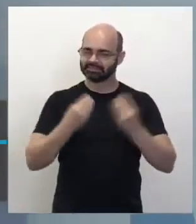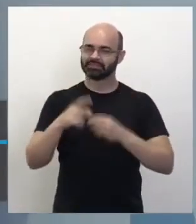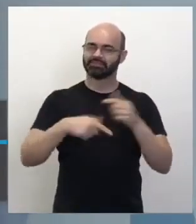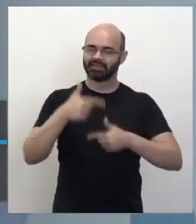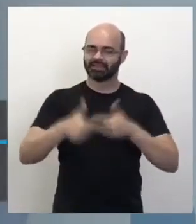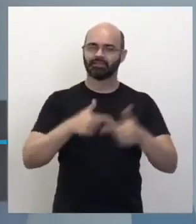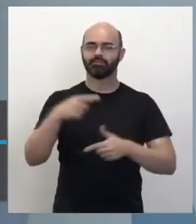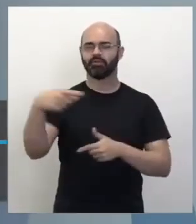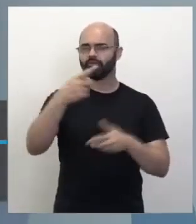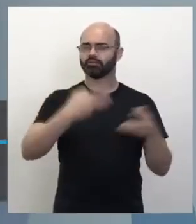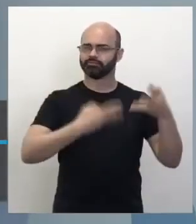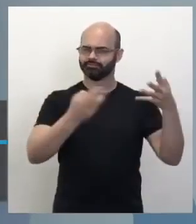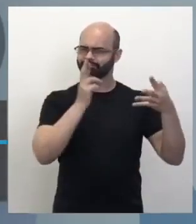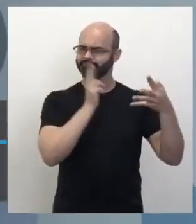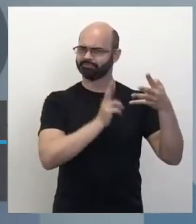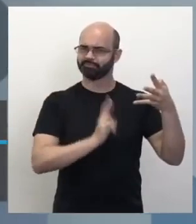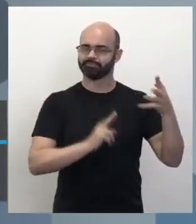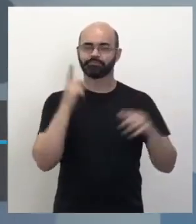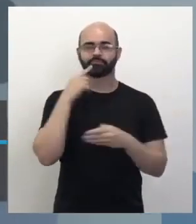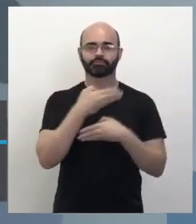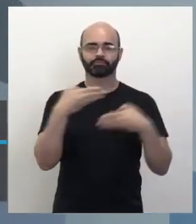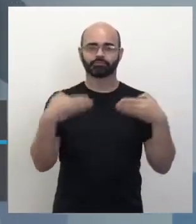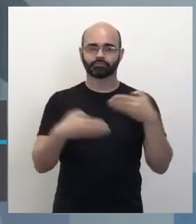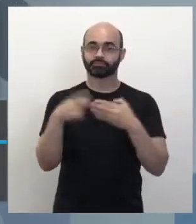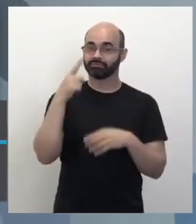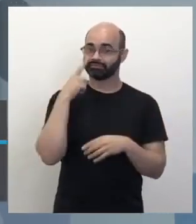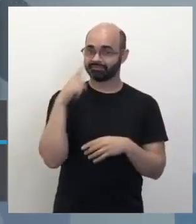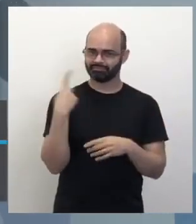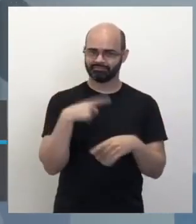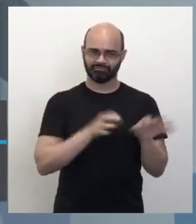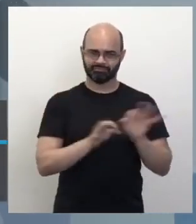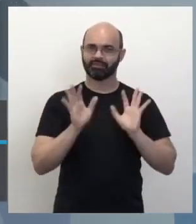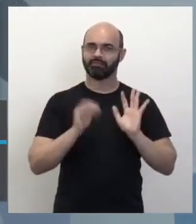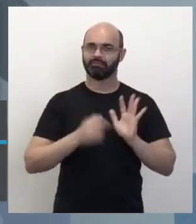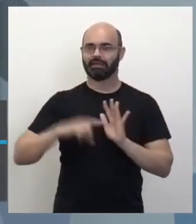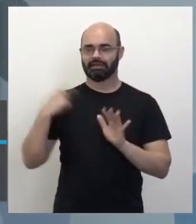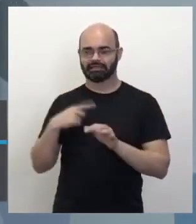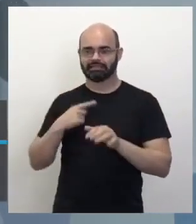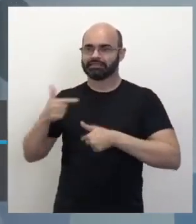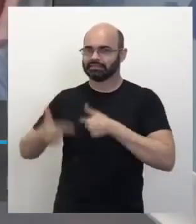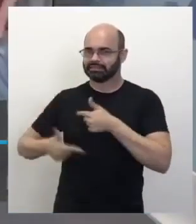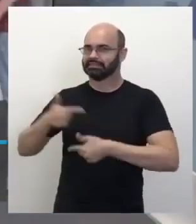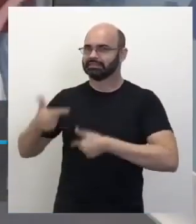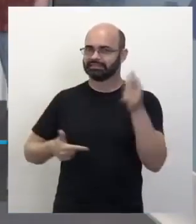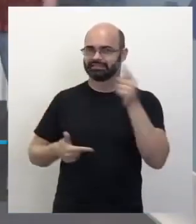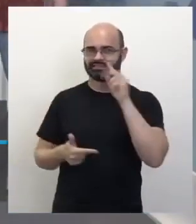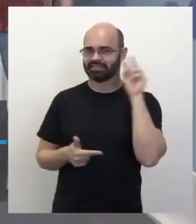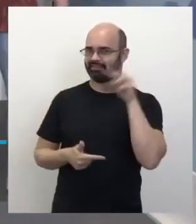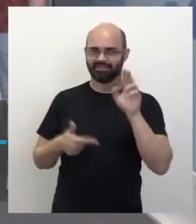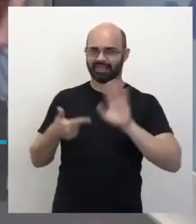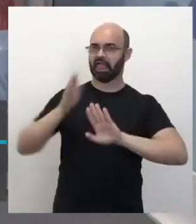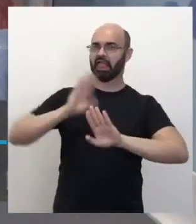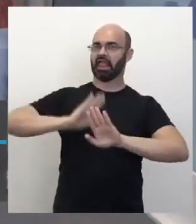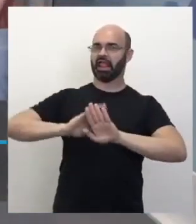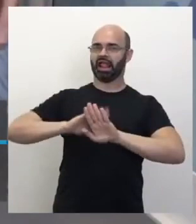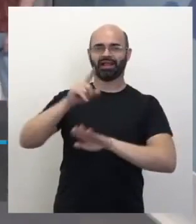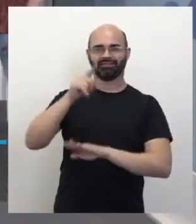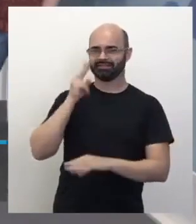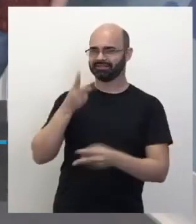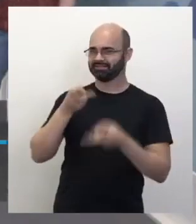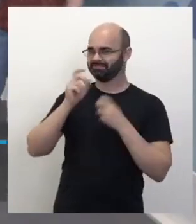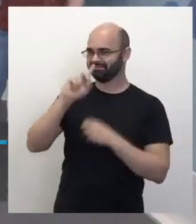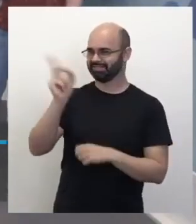vocês veem ao PPT, mas não veem o perrengue que a gente passa. Isso a TV Educação não mostra.